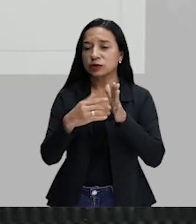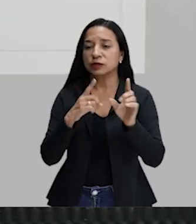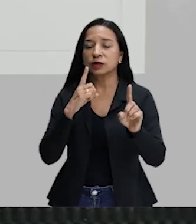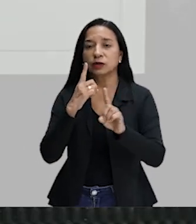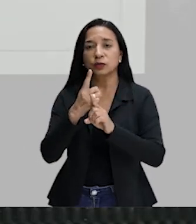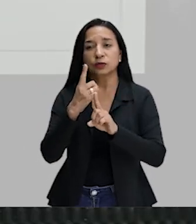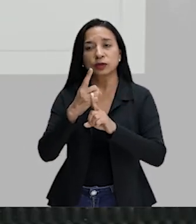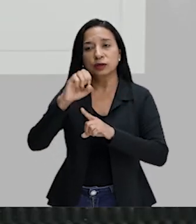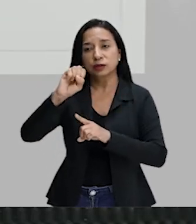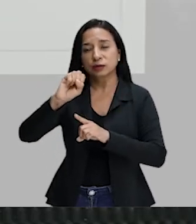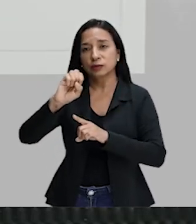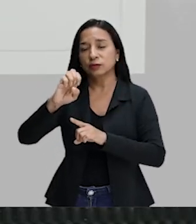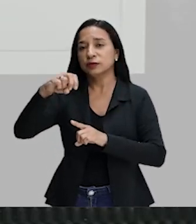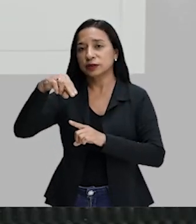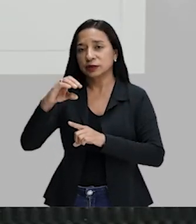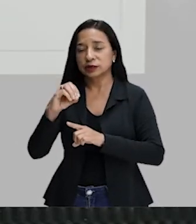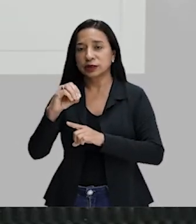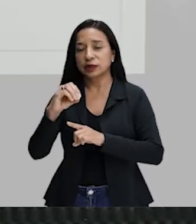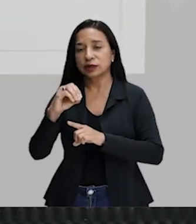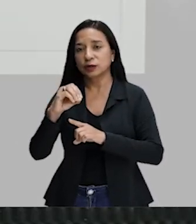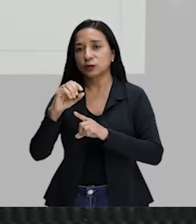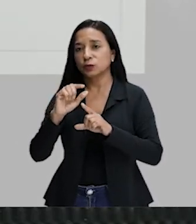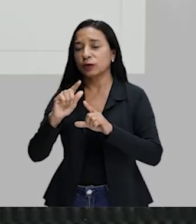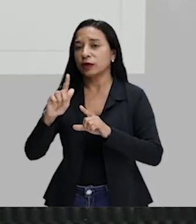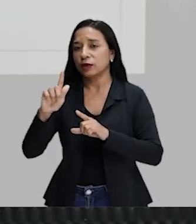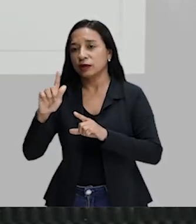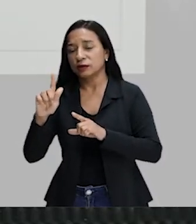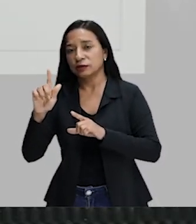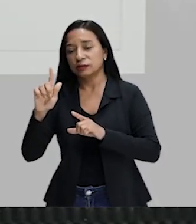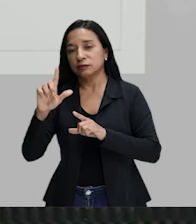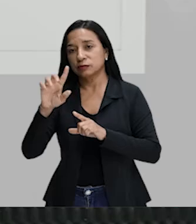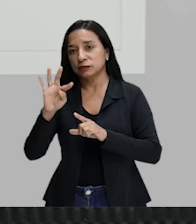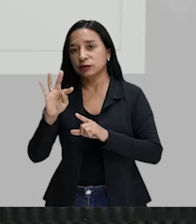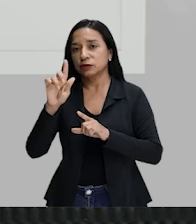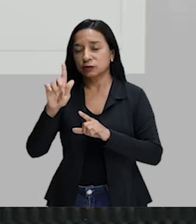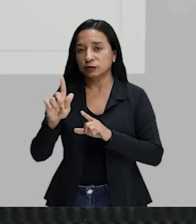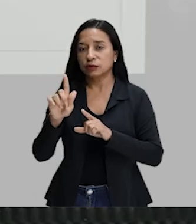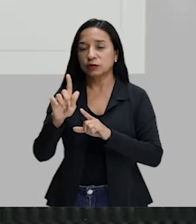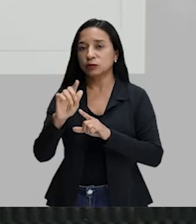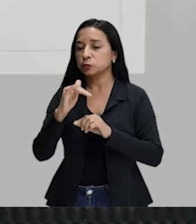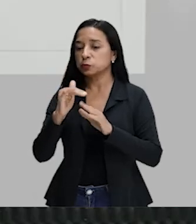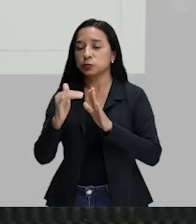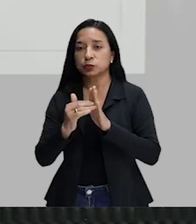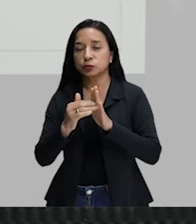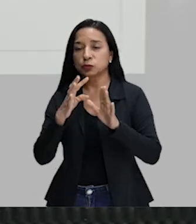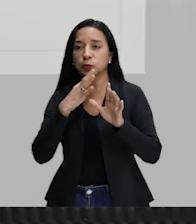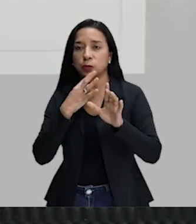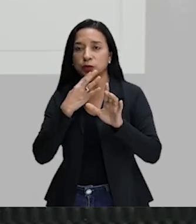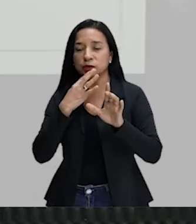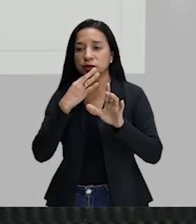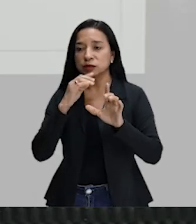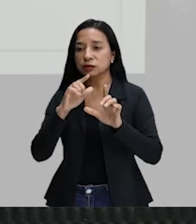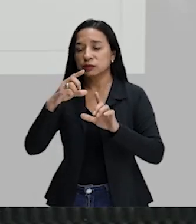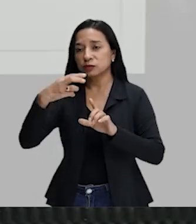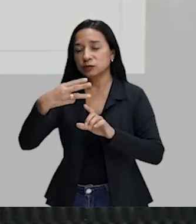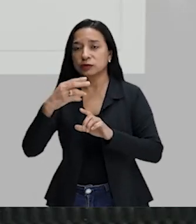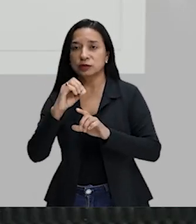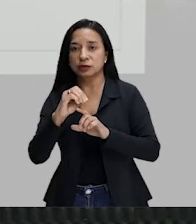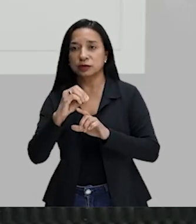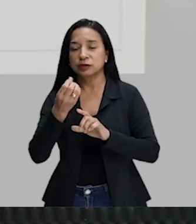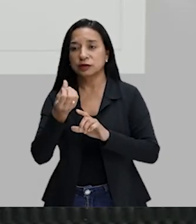seno, o cosseno e a tangente daqueles arcos conhecidos, aqueles arcos notáveis, que é o de 30, 60